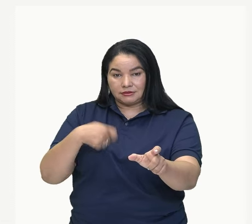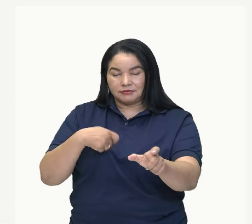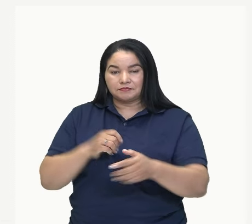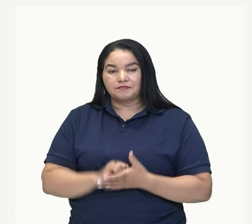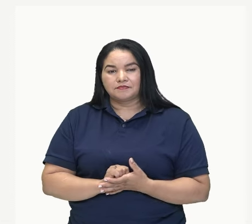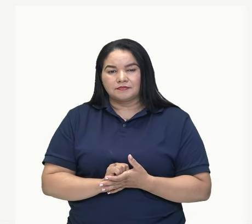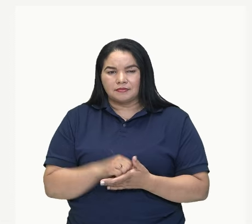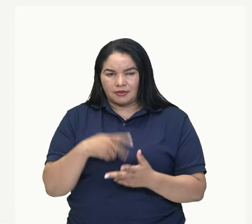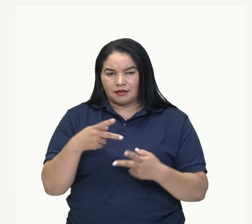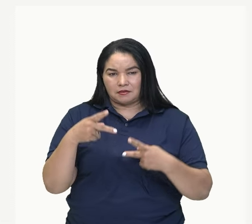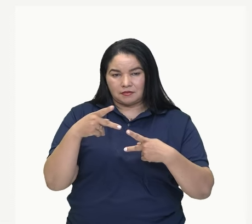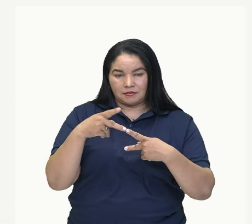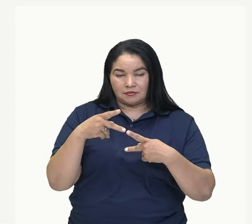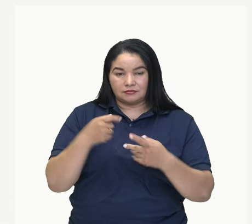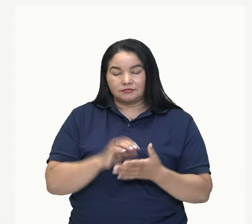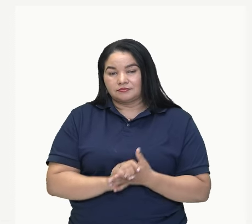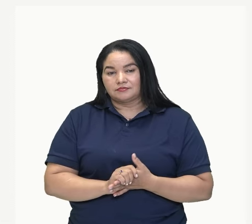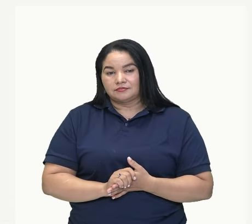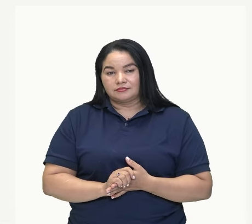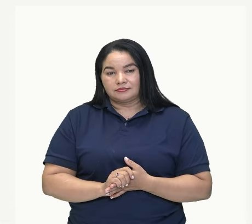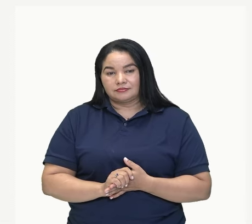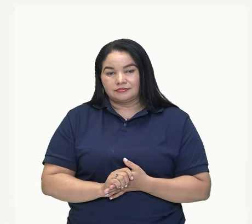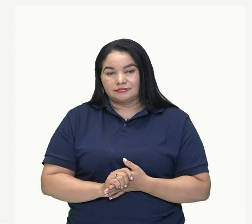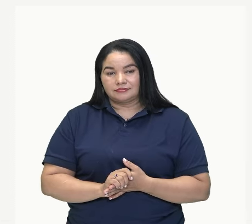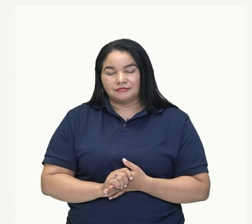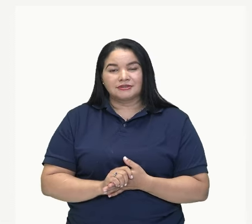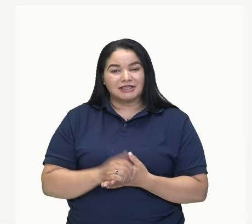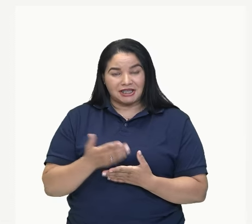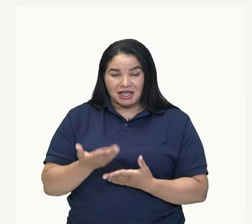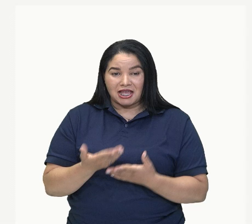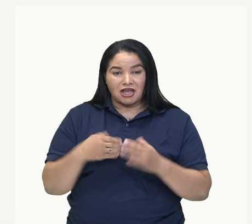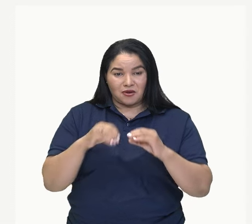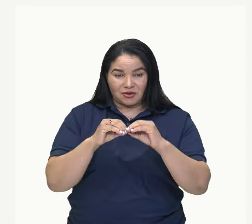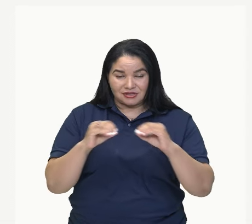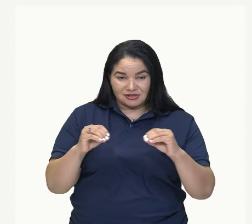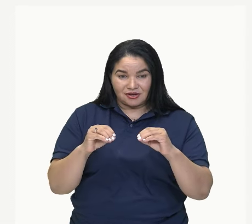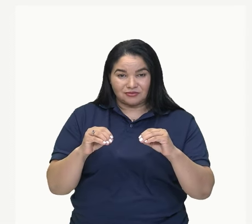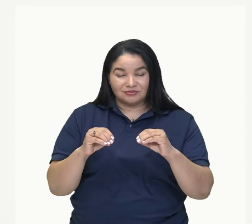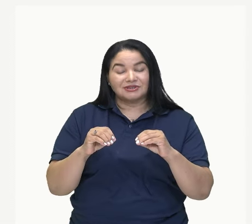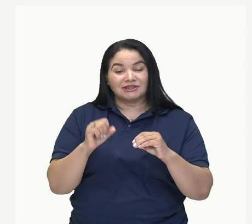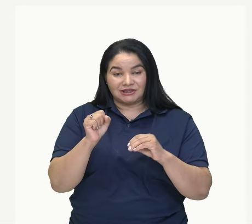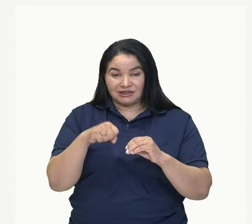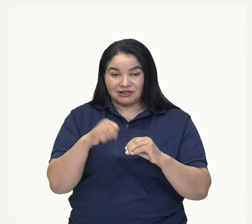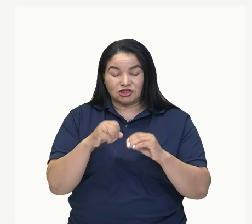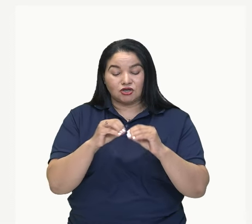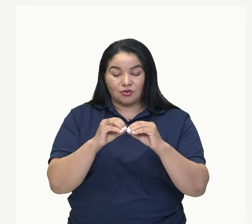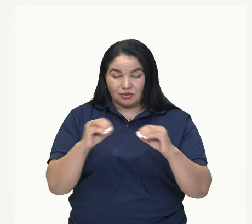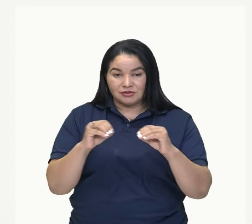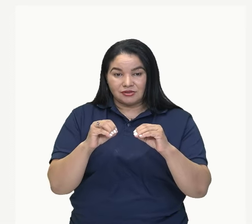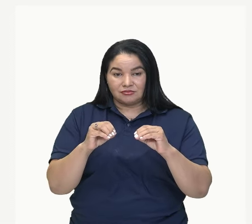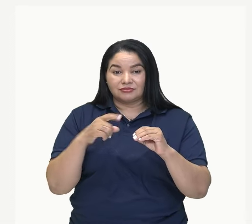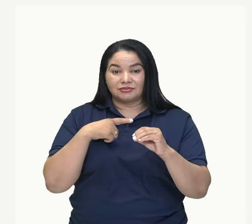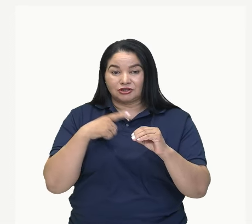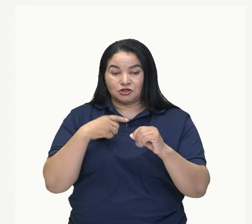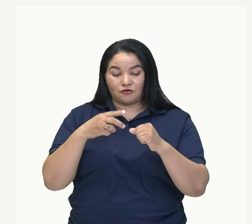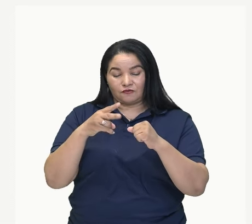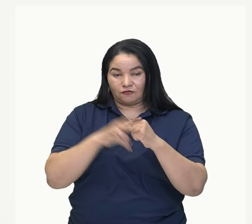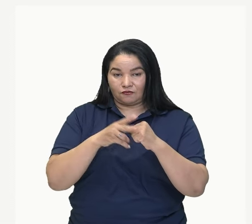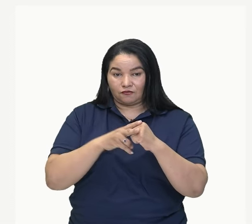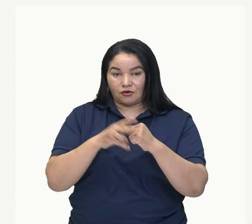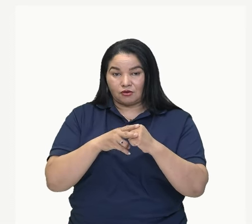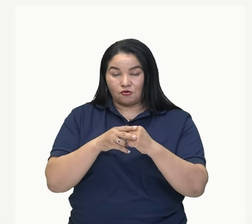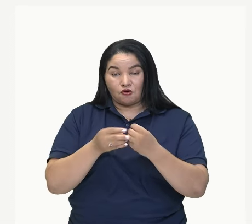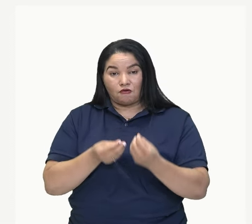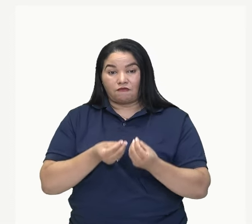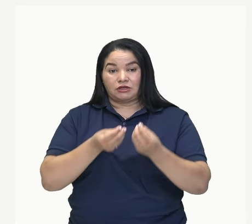uma preposição? Preposição não, gente, oração. Sim, isto é uma oração. Olhem aqui o verbo ofereceu. E aí